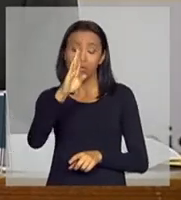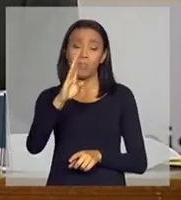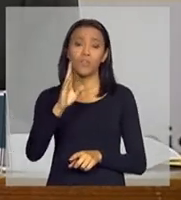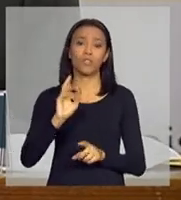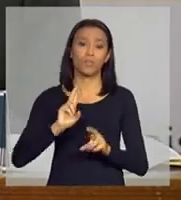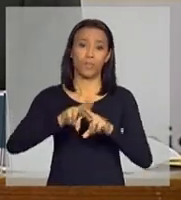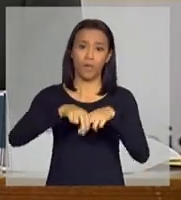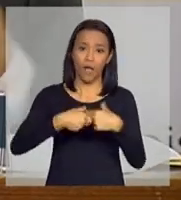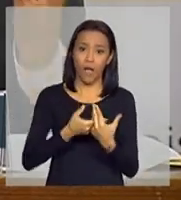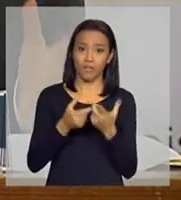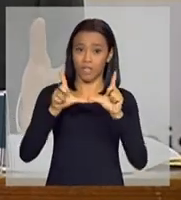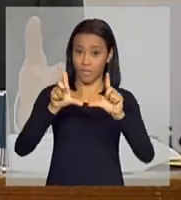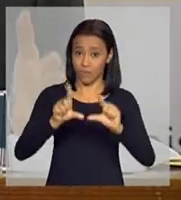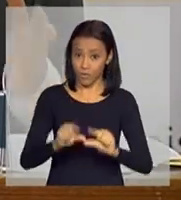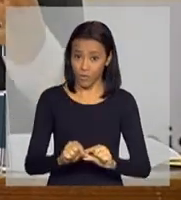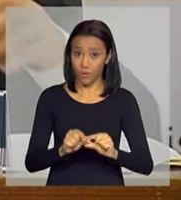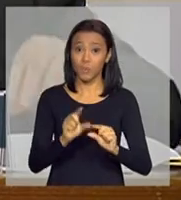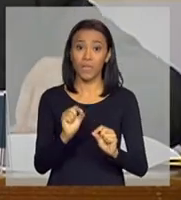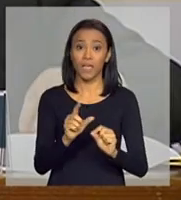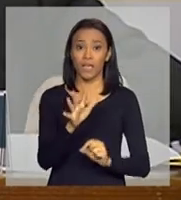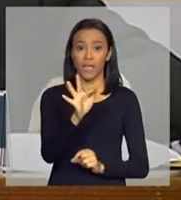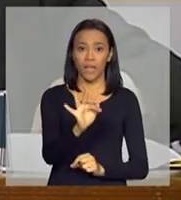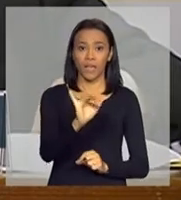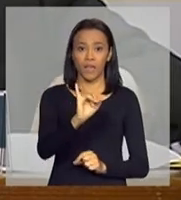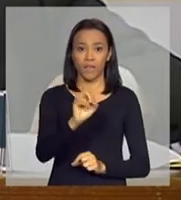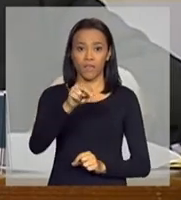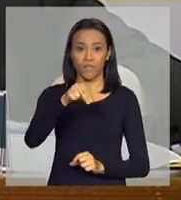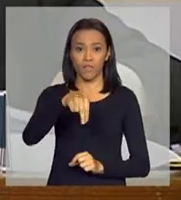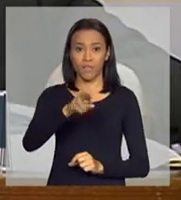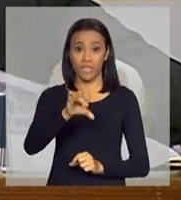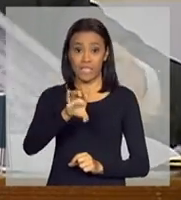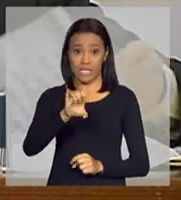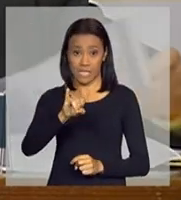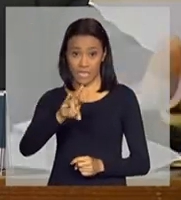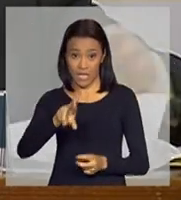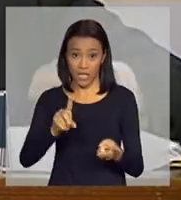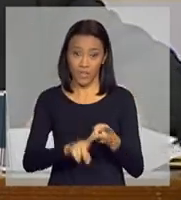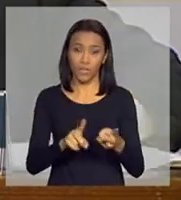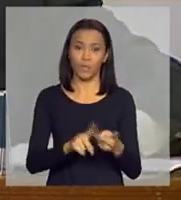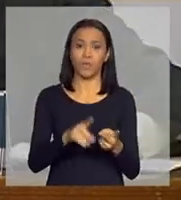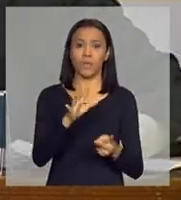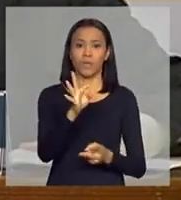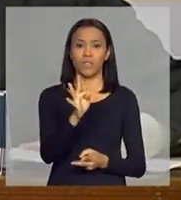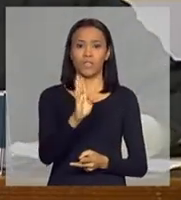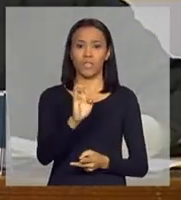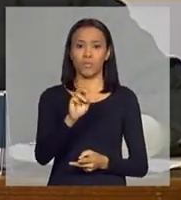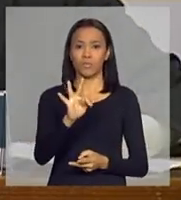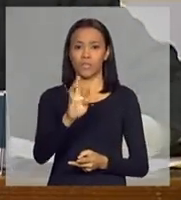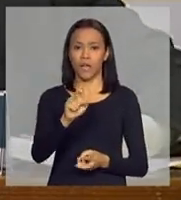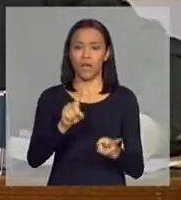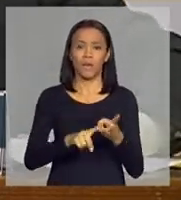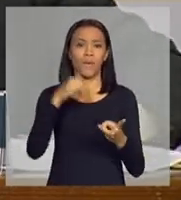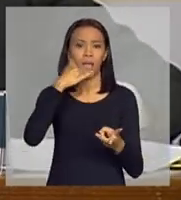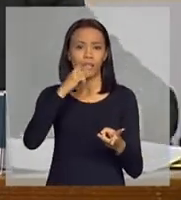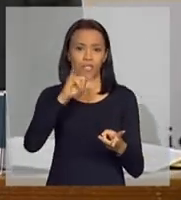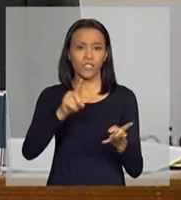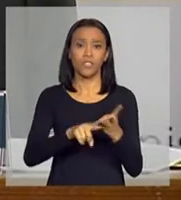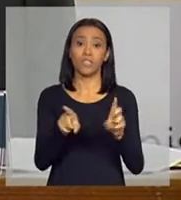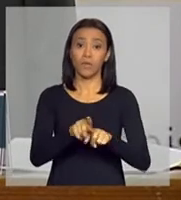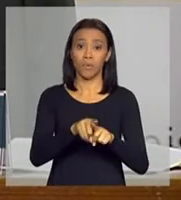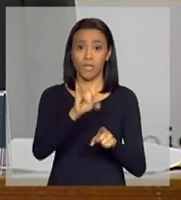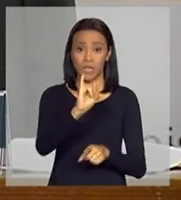redução dos custos financeiros dos custos tributários energia infraestrutura os